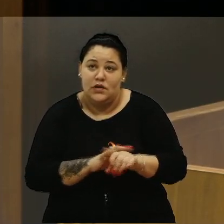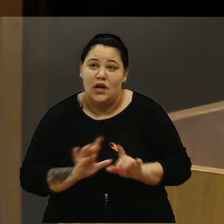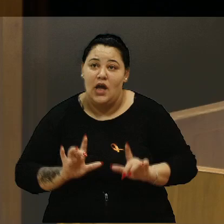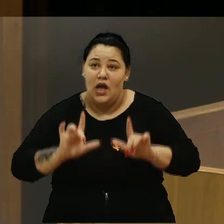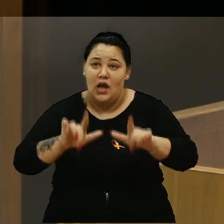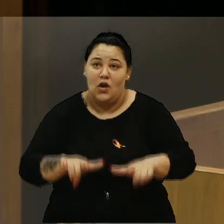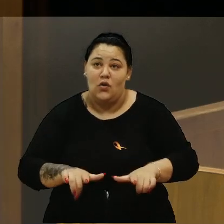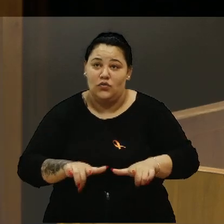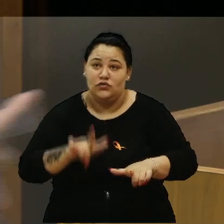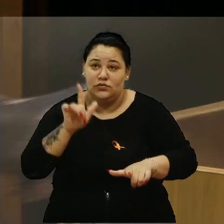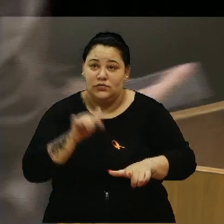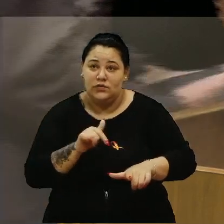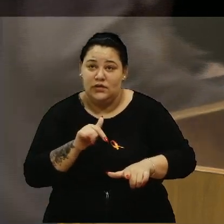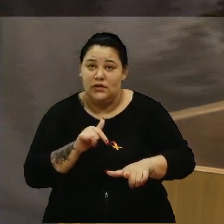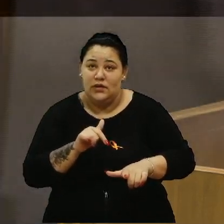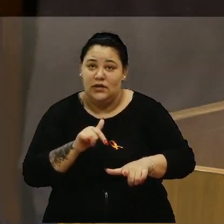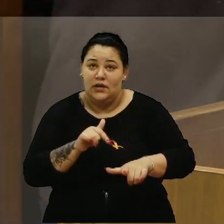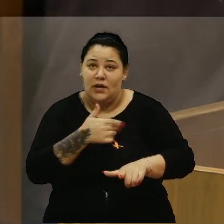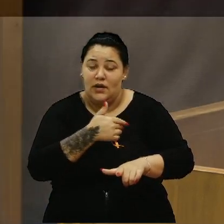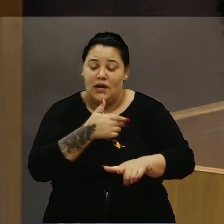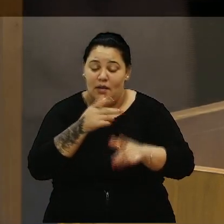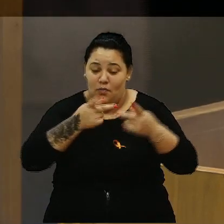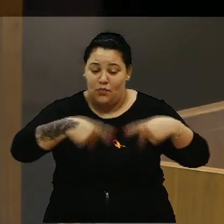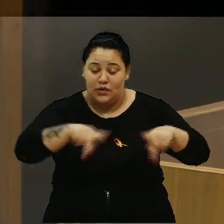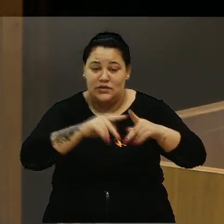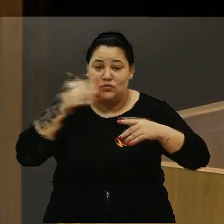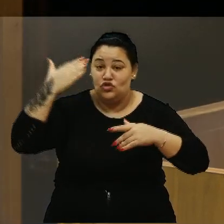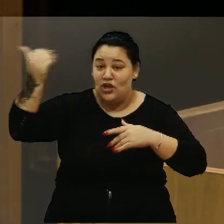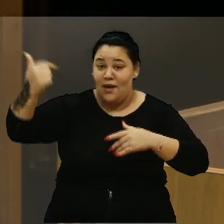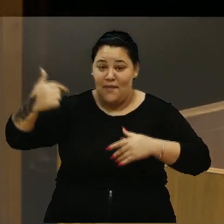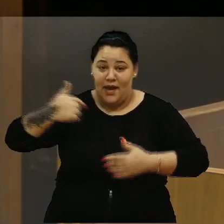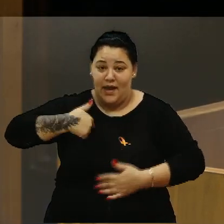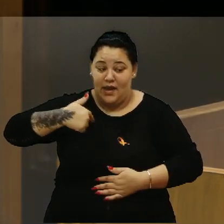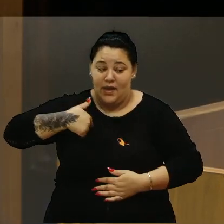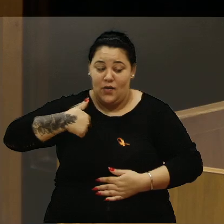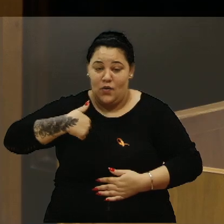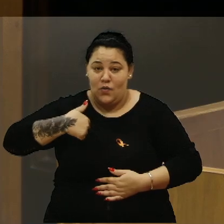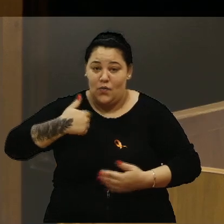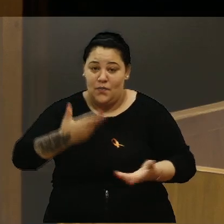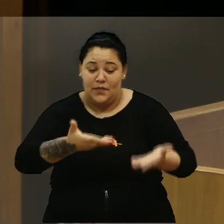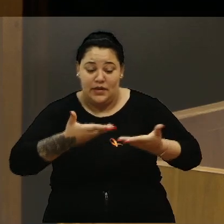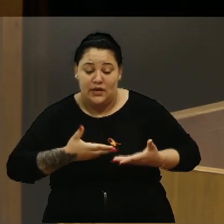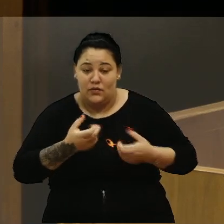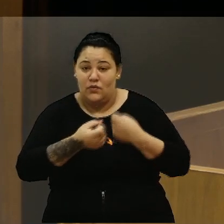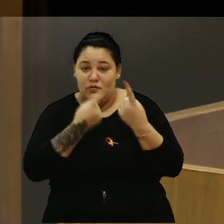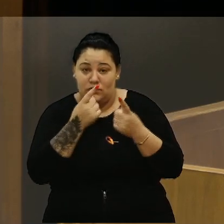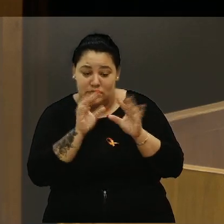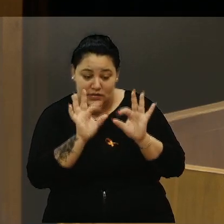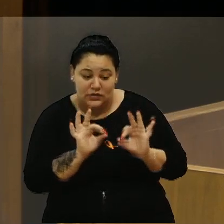lá a população, me chamando a canto, me passou certas situações